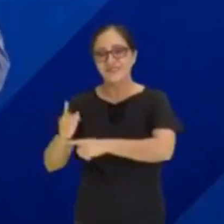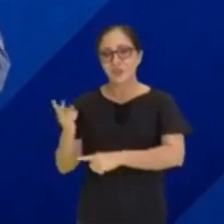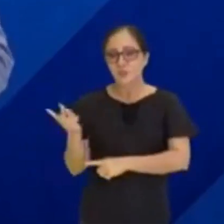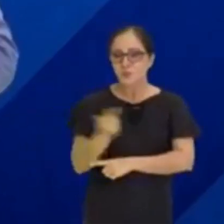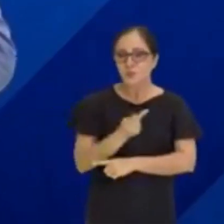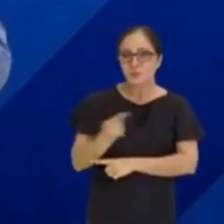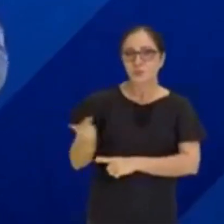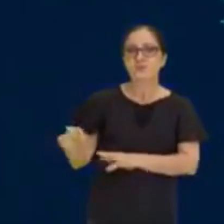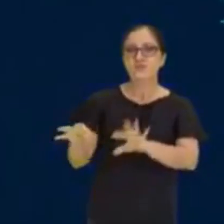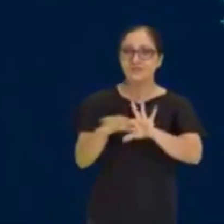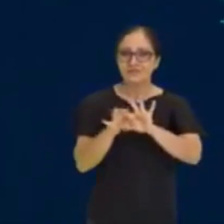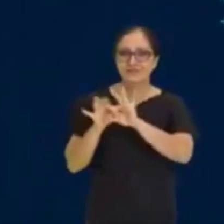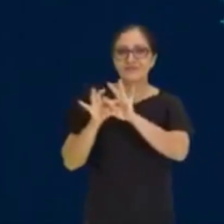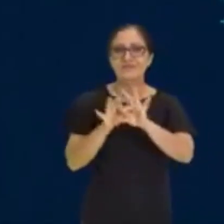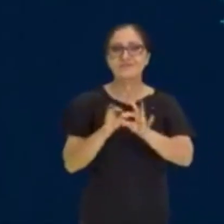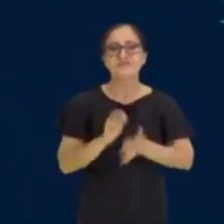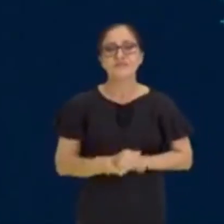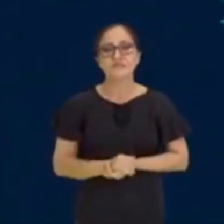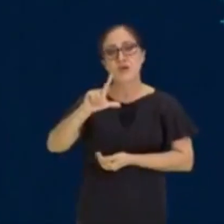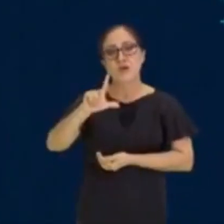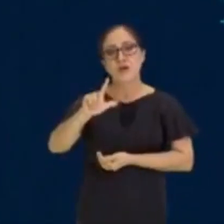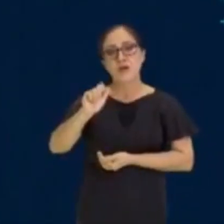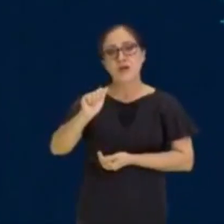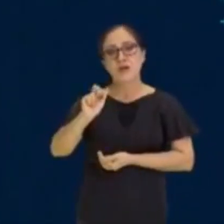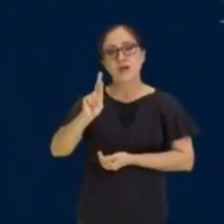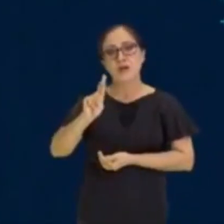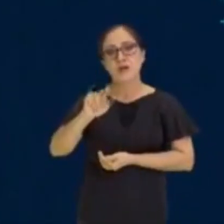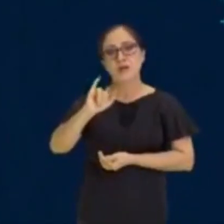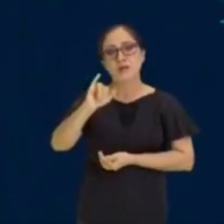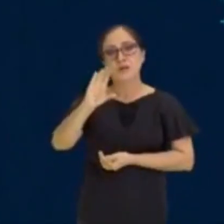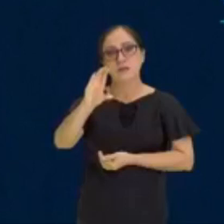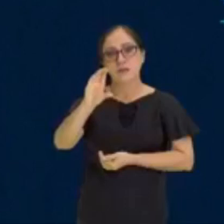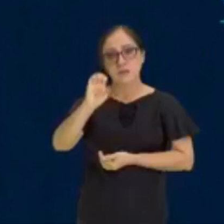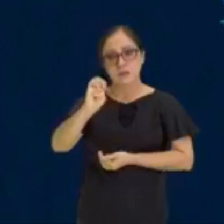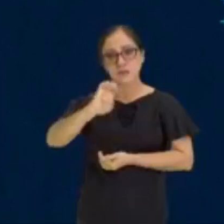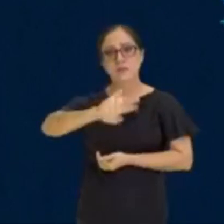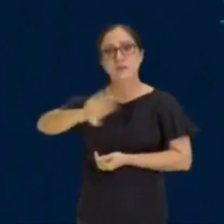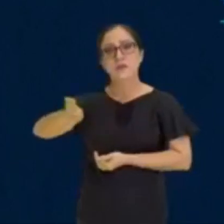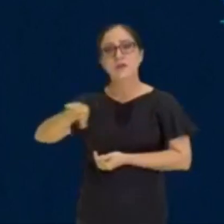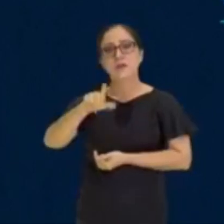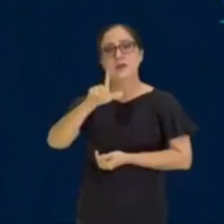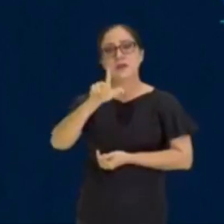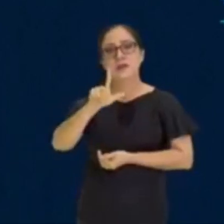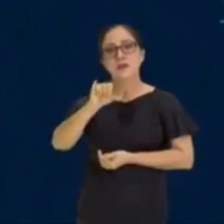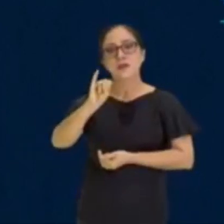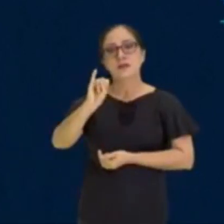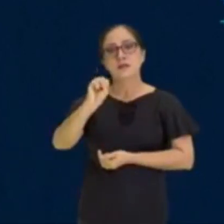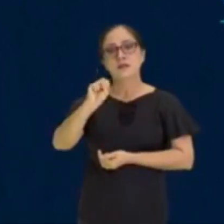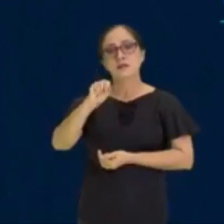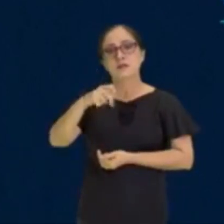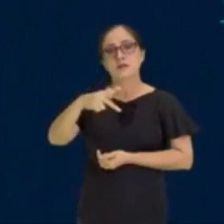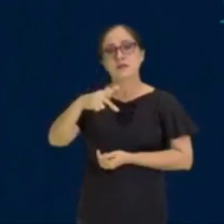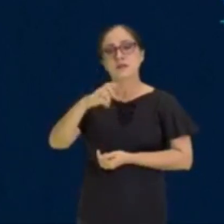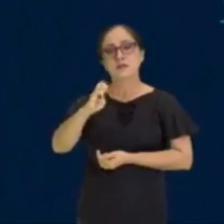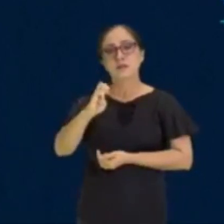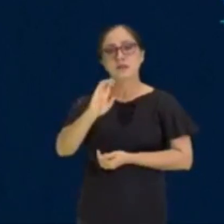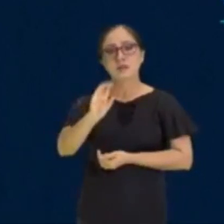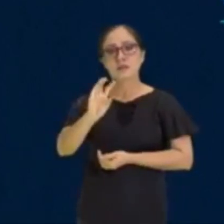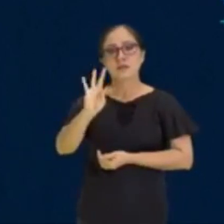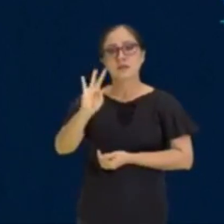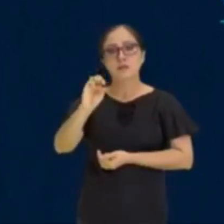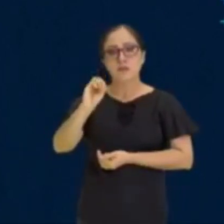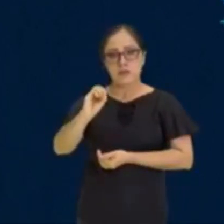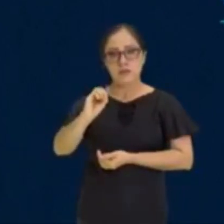intertextuais. Podemos avançar. Vamos conhecer um pouquinho agora sobre a escritora da crônica, a